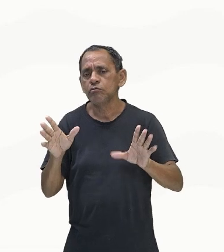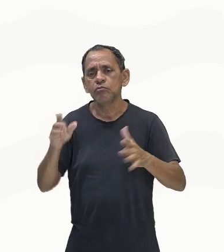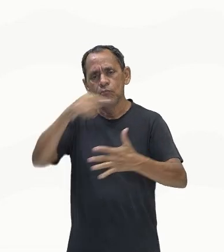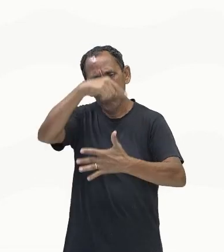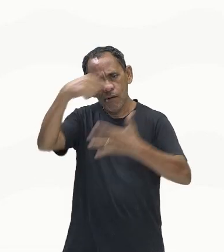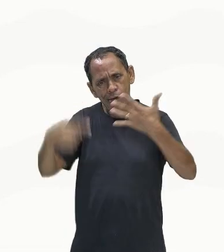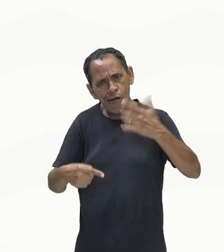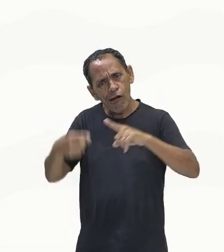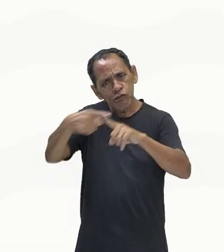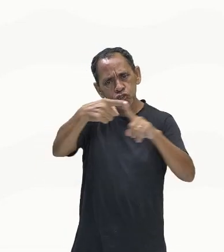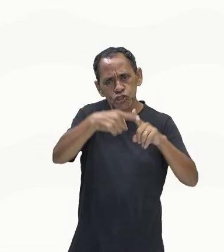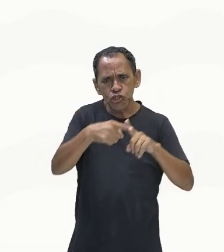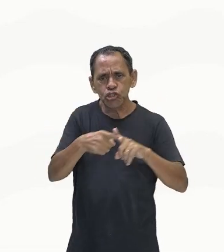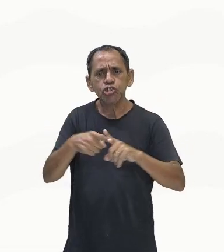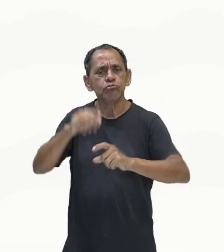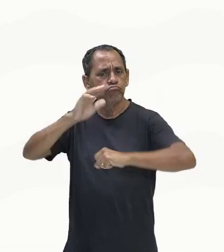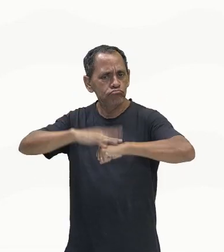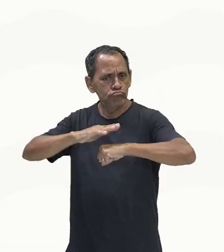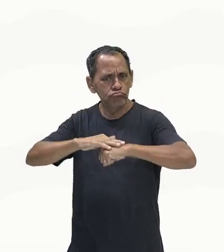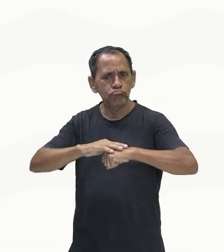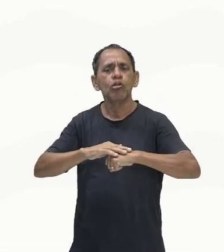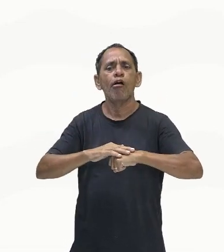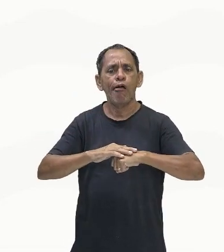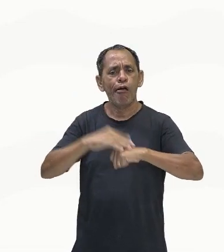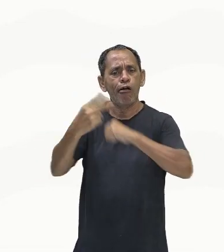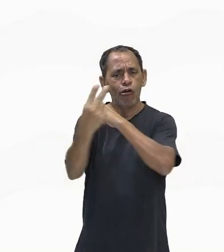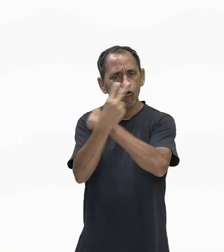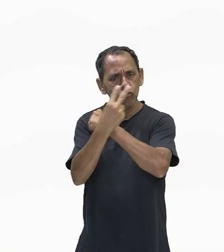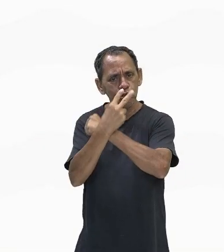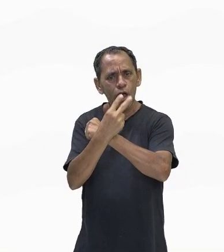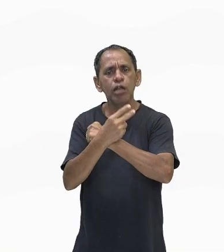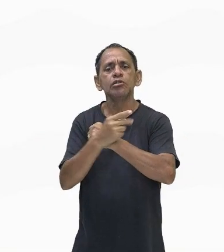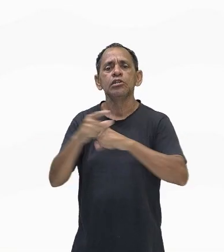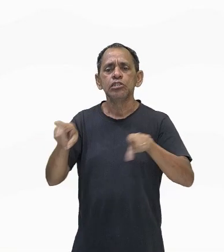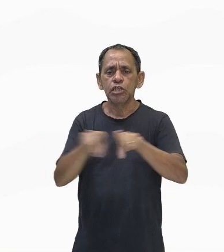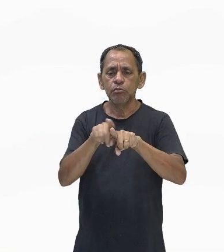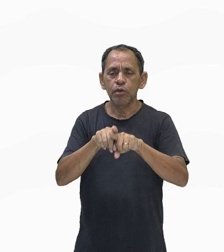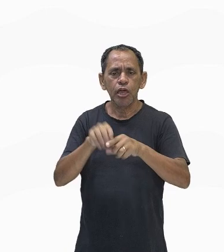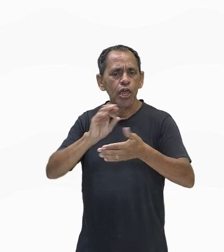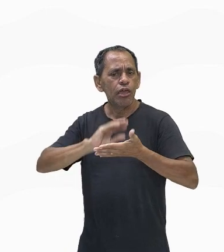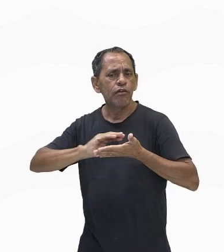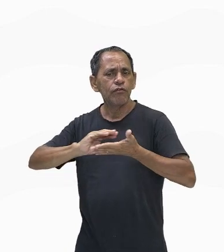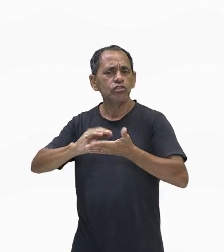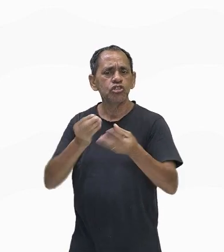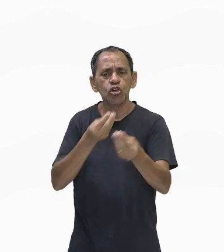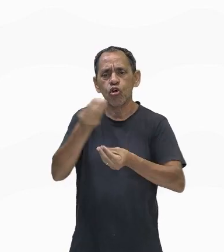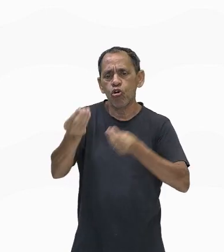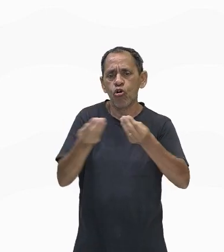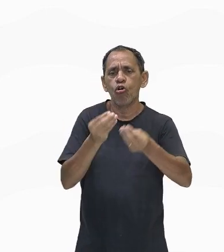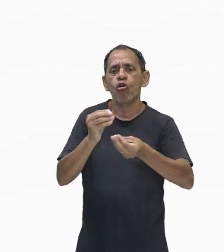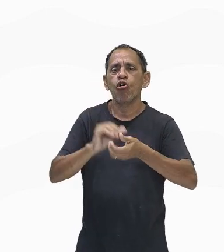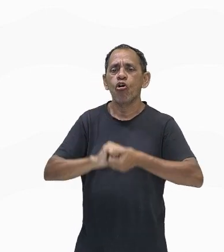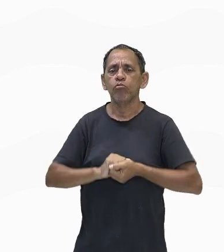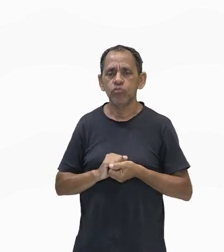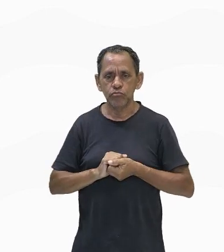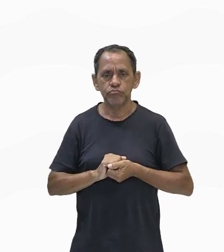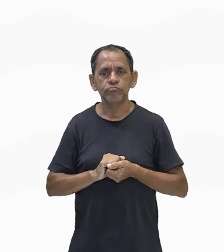eu posso investir de várias formas no meu autocuidado, tá? Nós podemos fazer